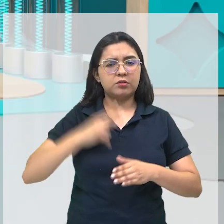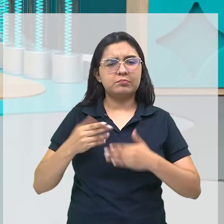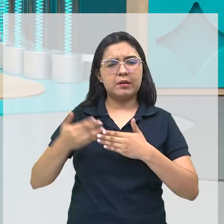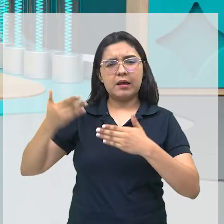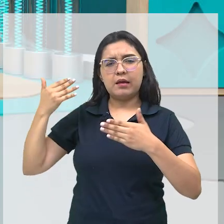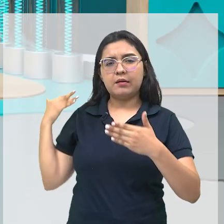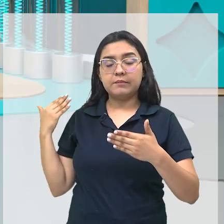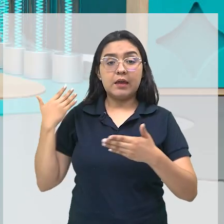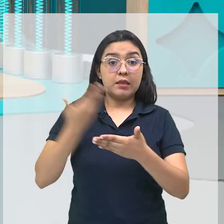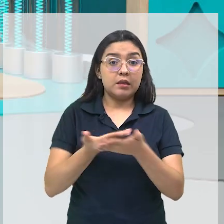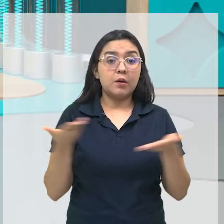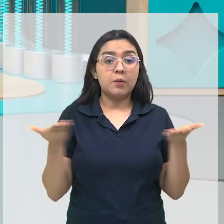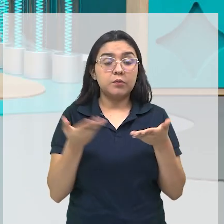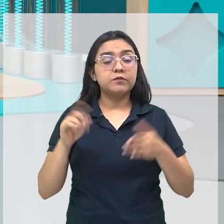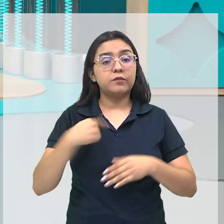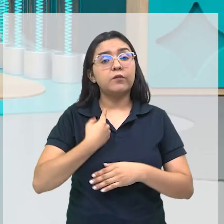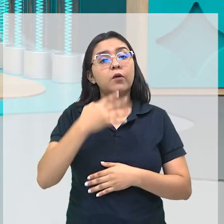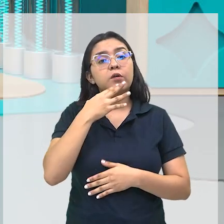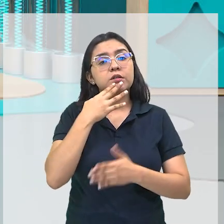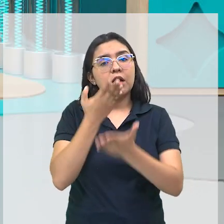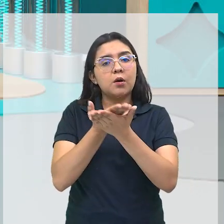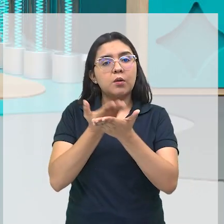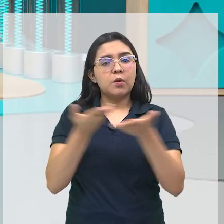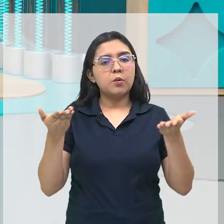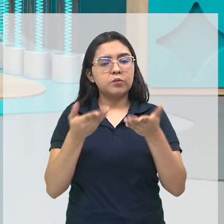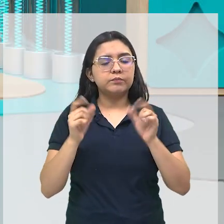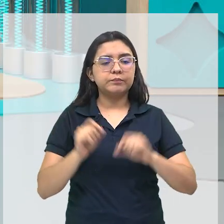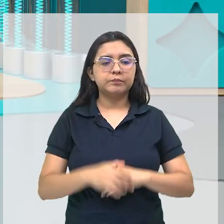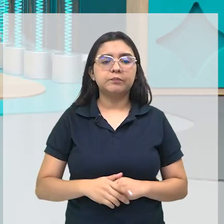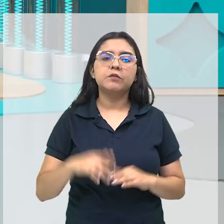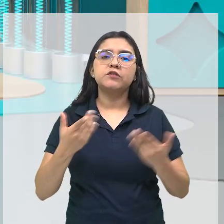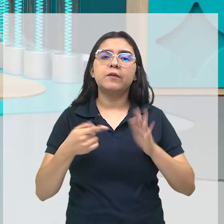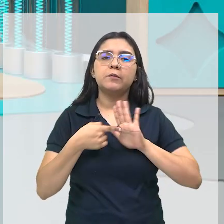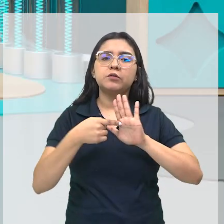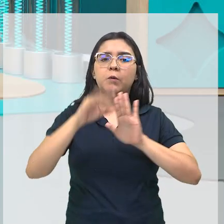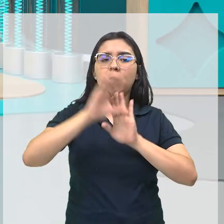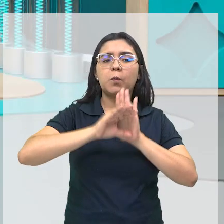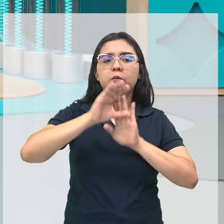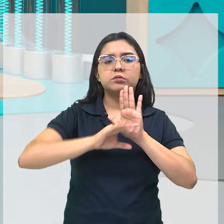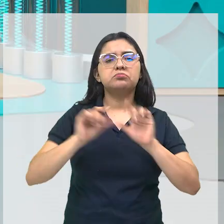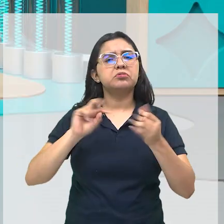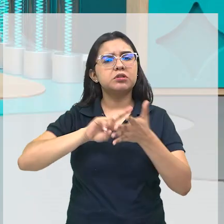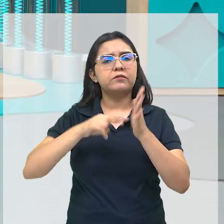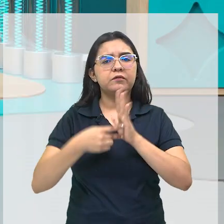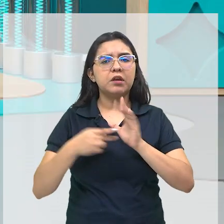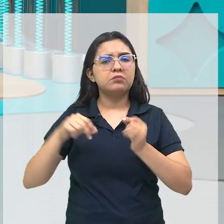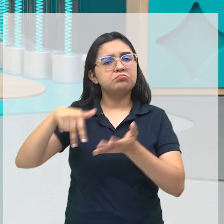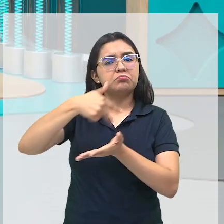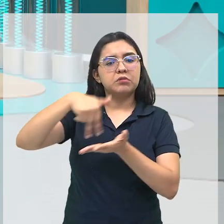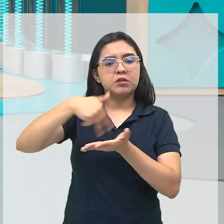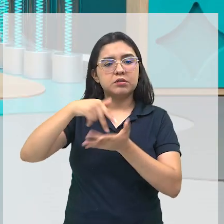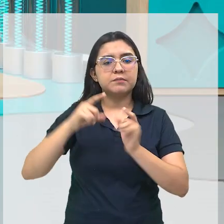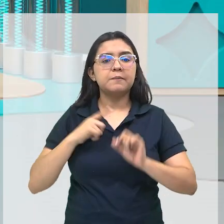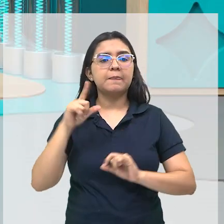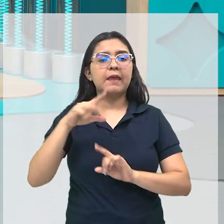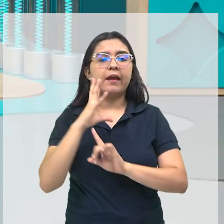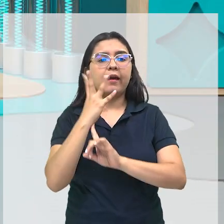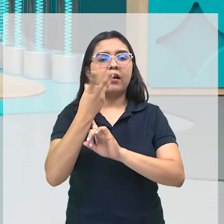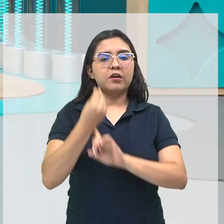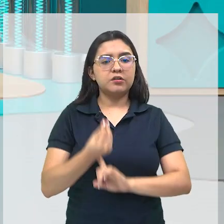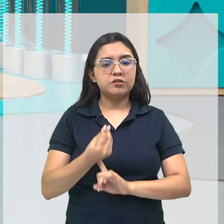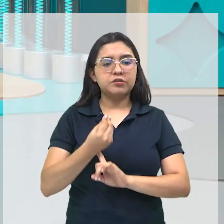na nossa aula. A gente começa trabalhando um pouco do conceito, dizendo o que é dança, né? Dança é a arte